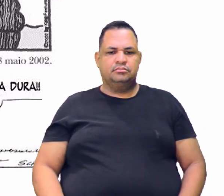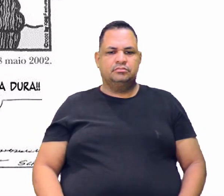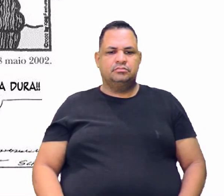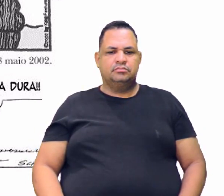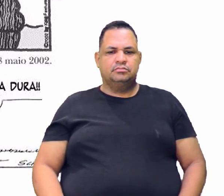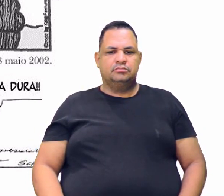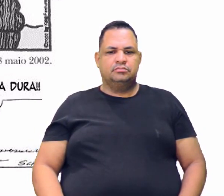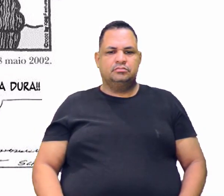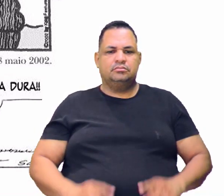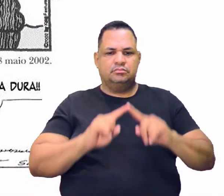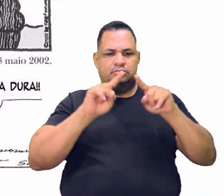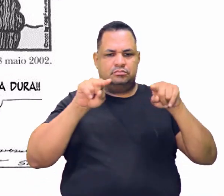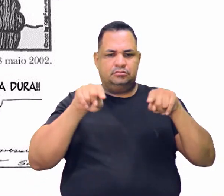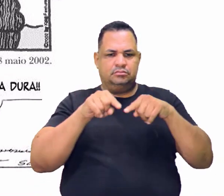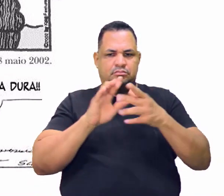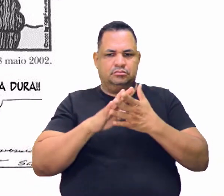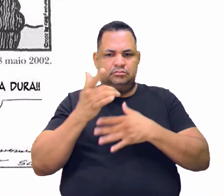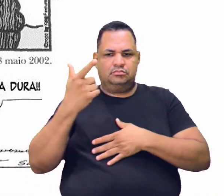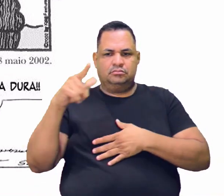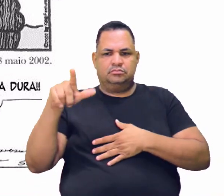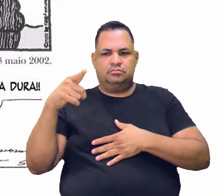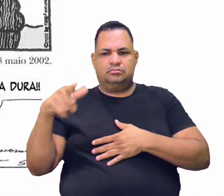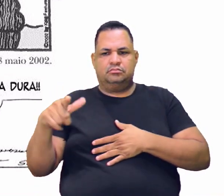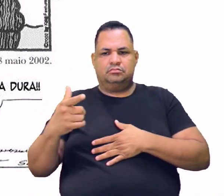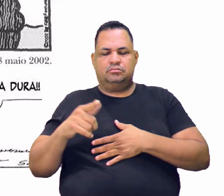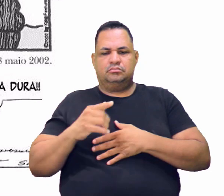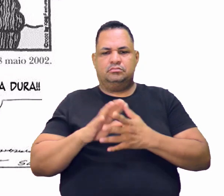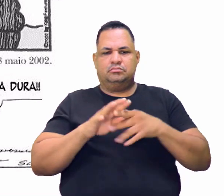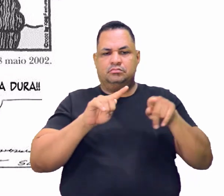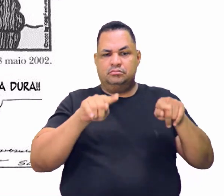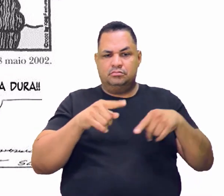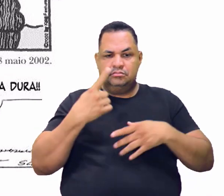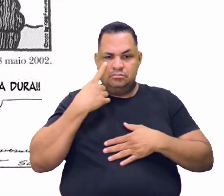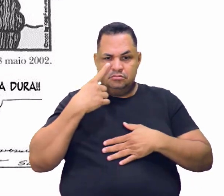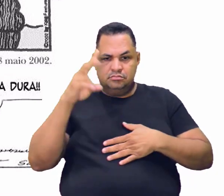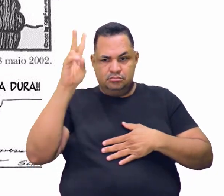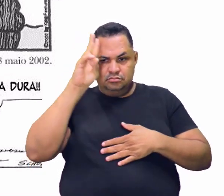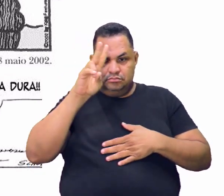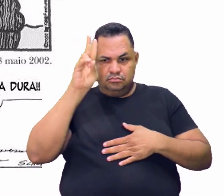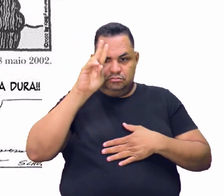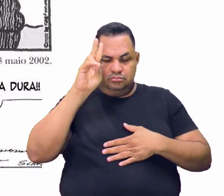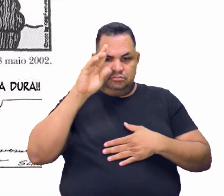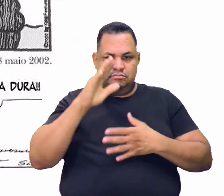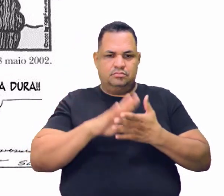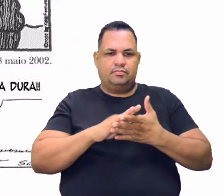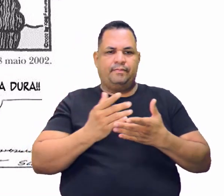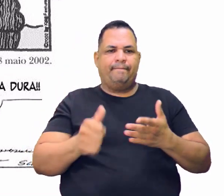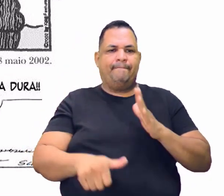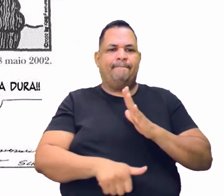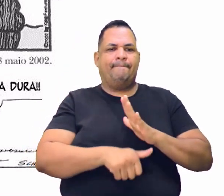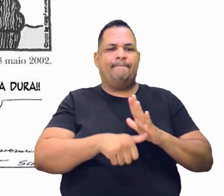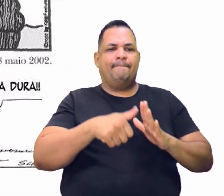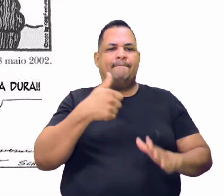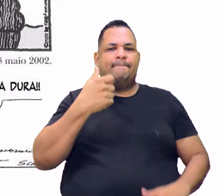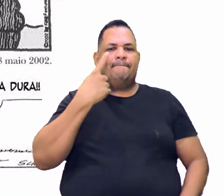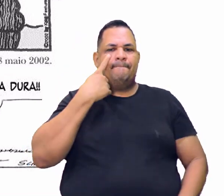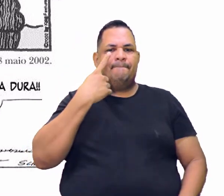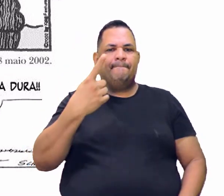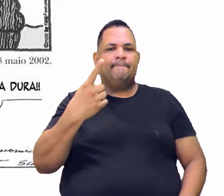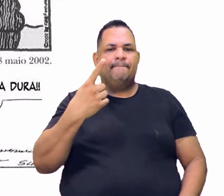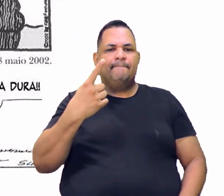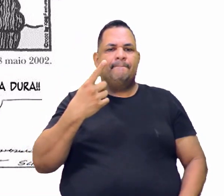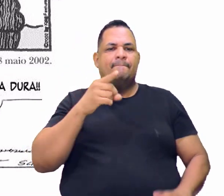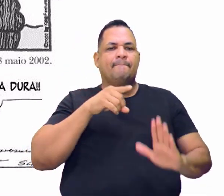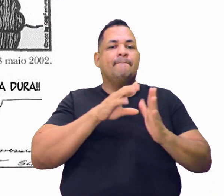Brown, né? E vamos repetir, tá certo? Para você recordar. Então, na primeira, você vai procurar o